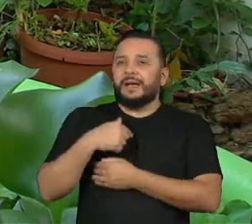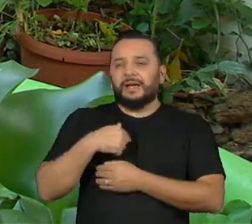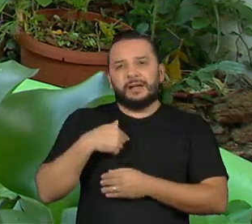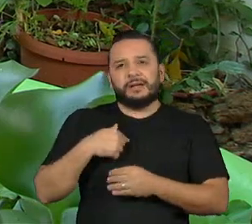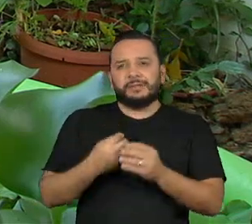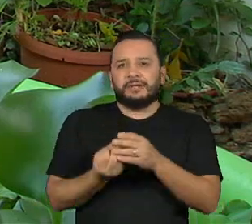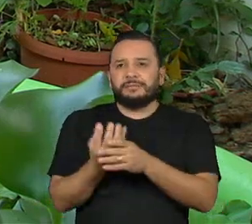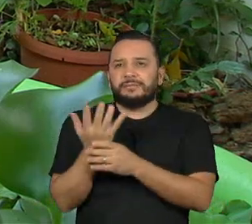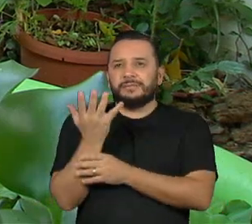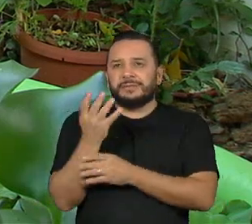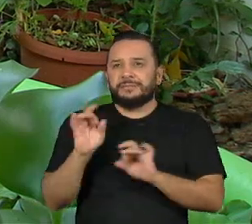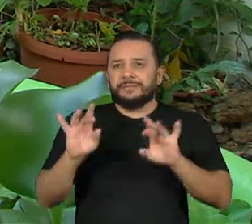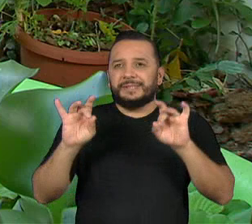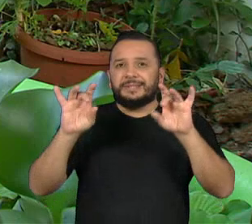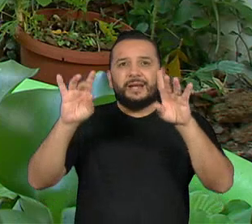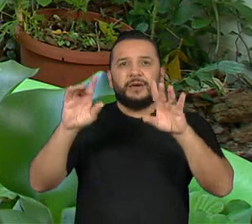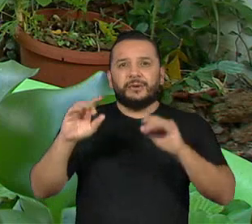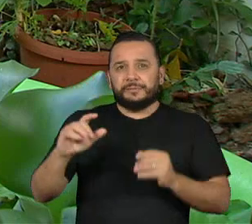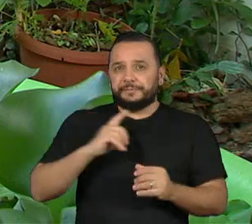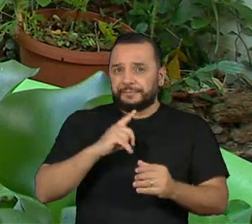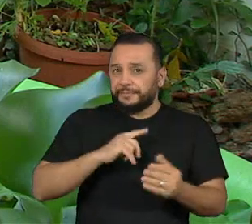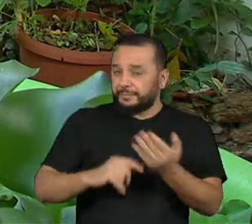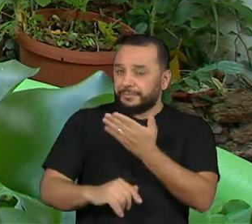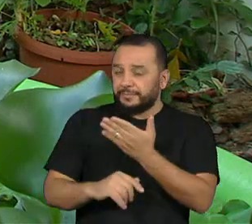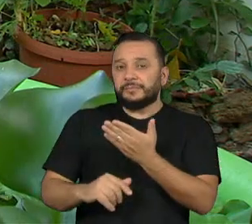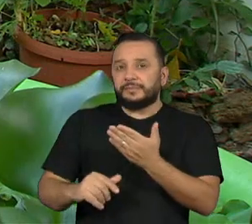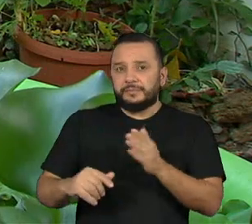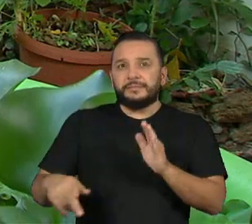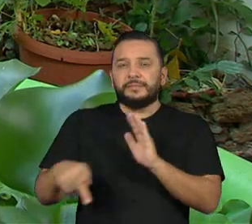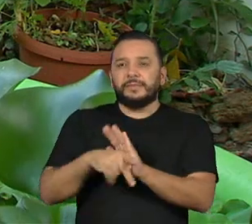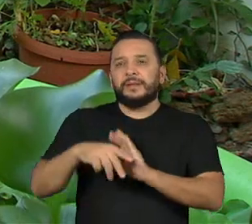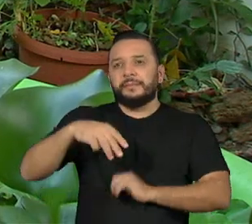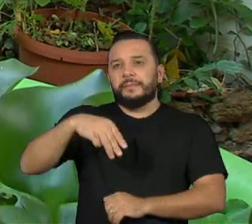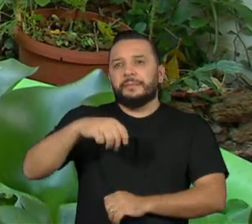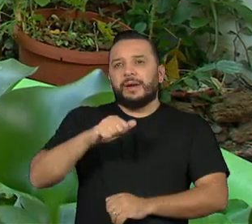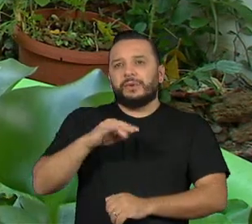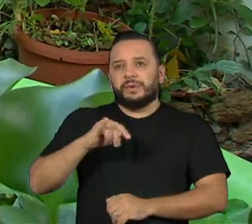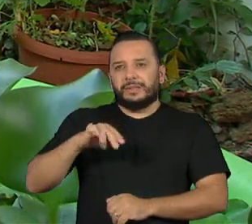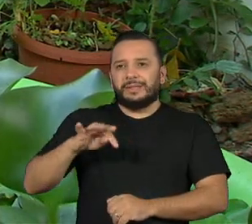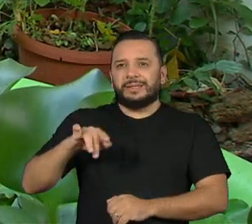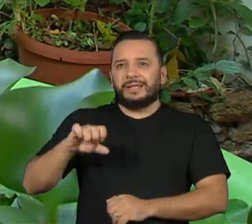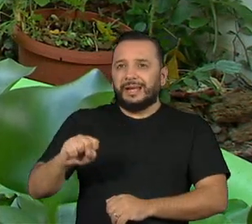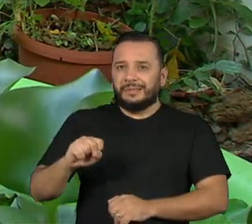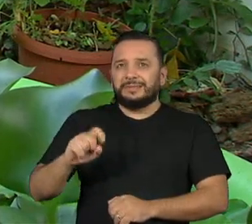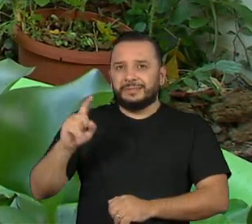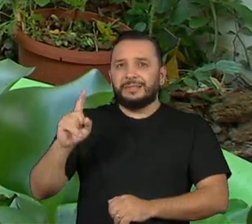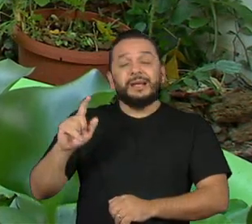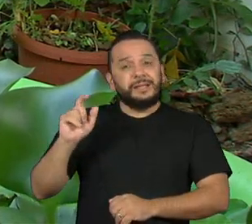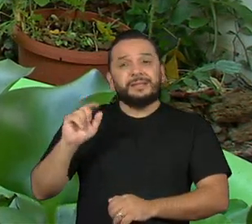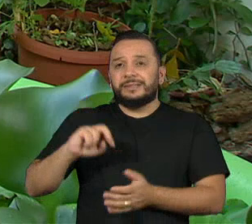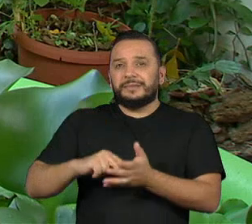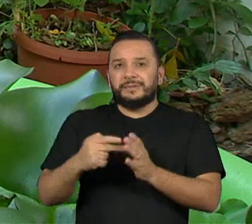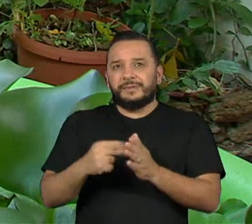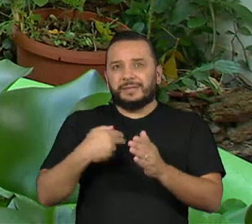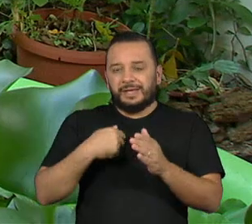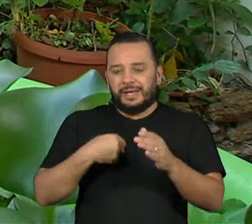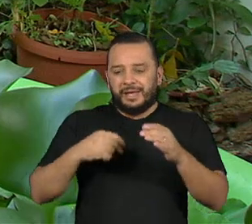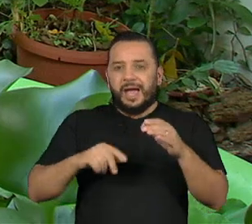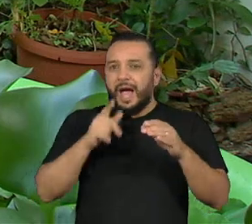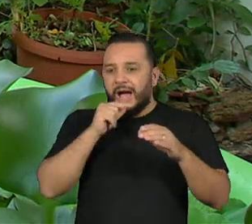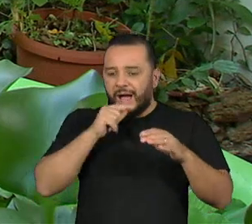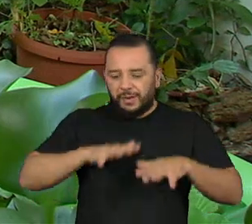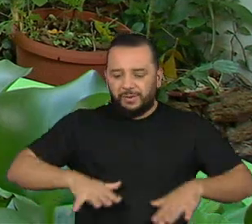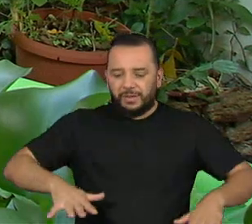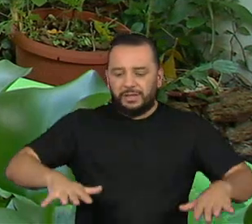especial. Primeiro a gente vê aqui que tem plantas macrófitas. Essas plantas fazem uma filtragem da água. A água